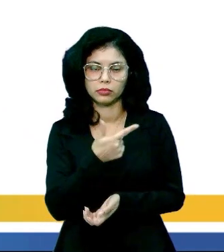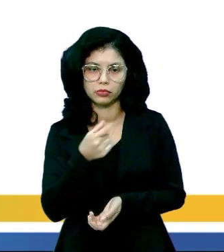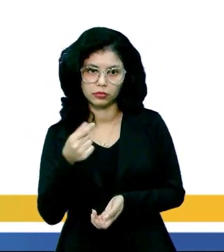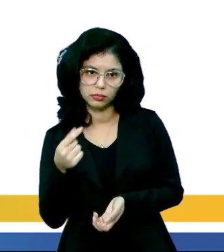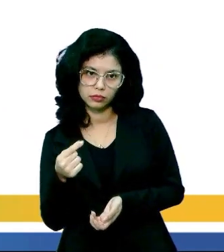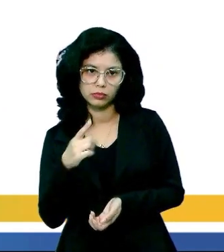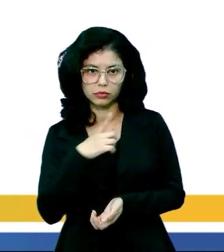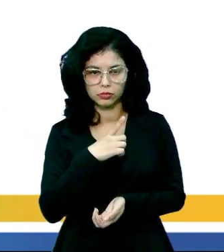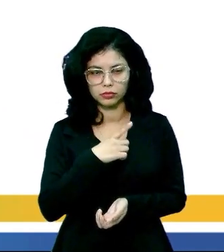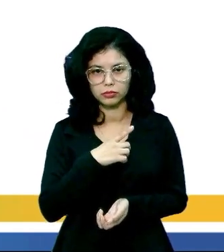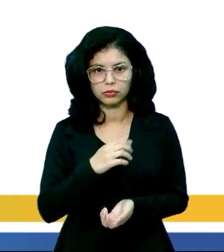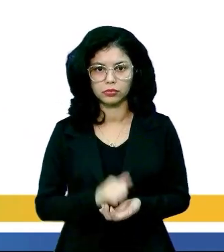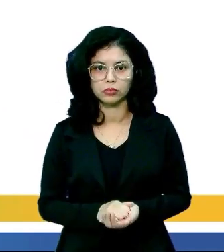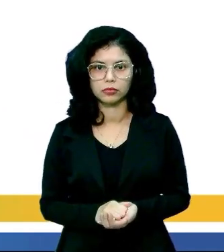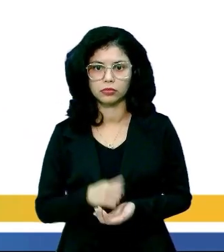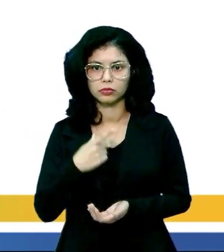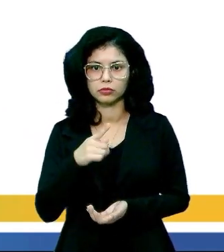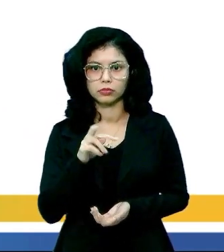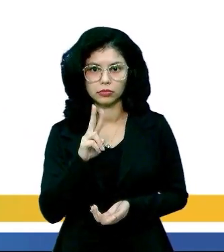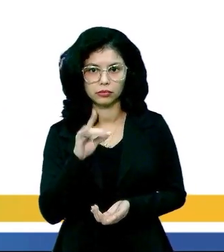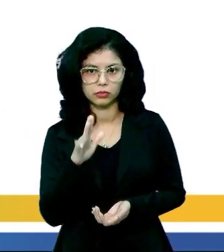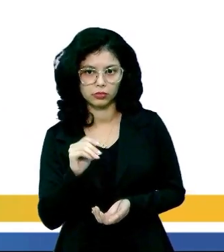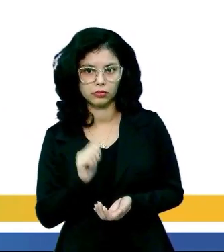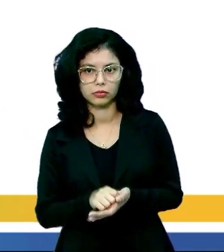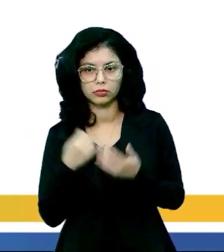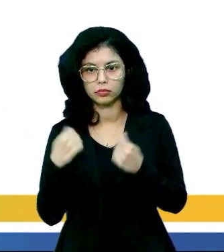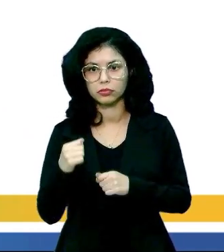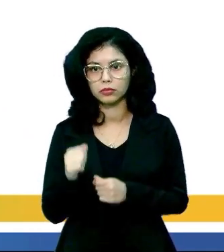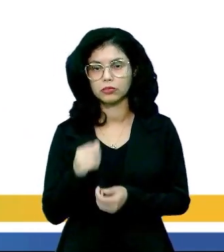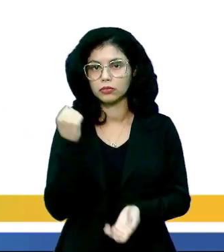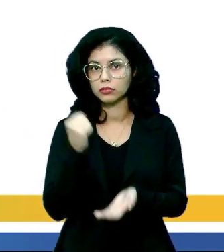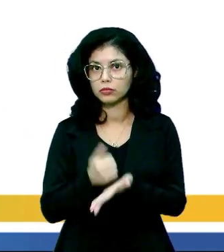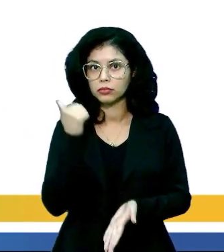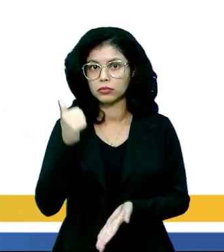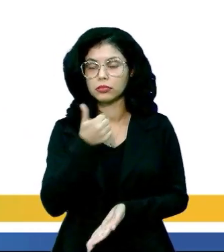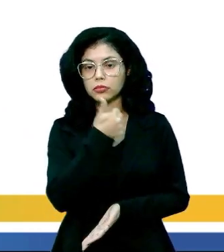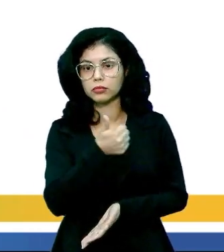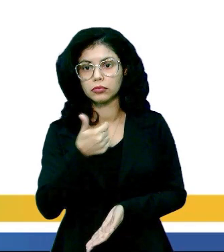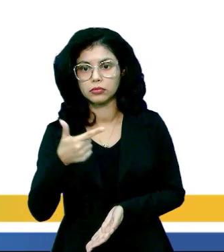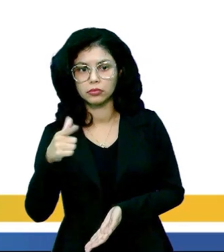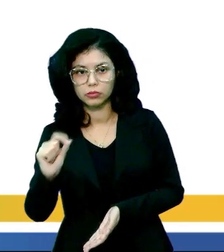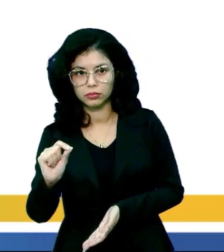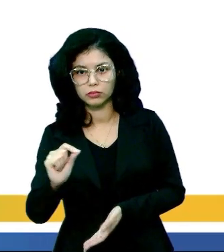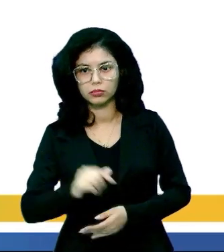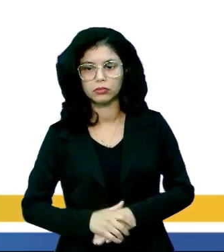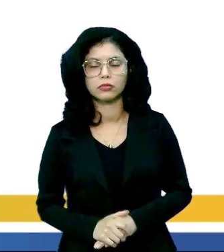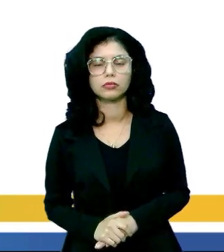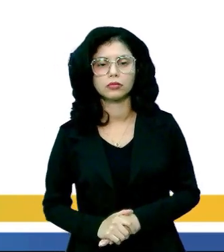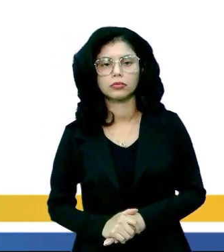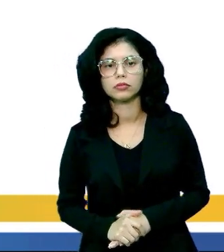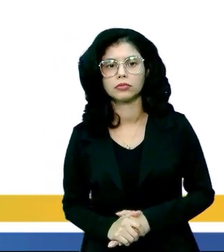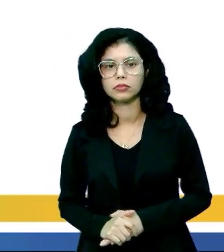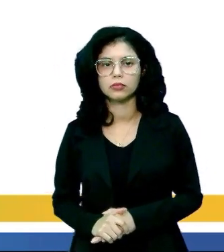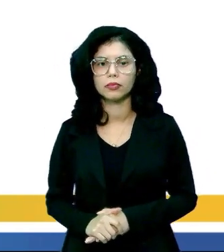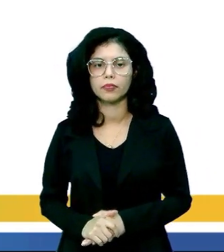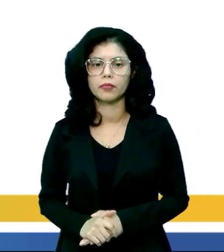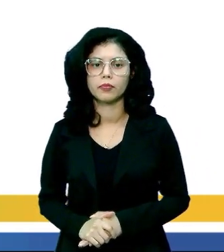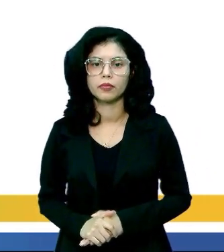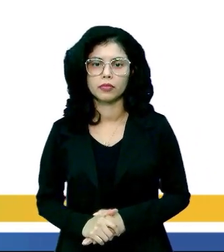já tem 200 funcionários, Paulo deverá contratar mais 120